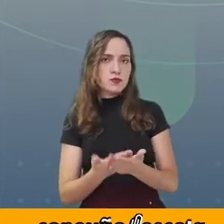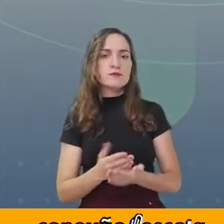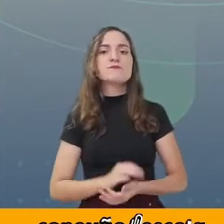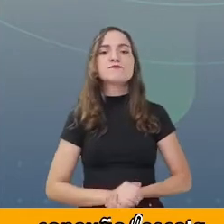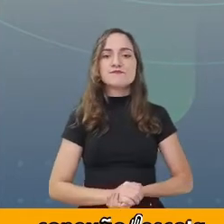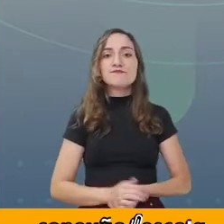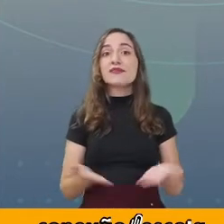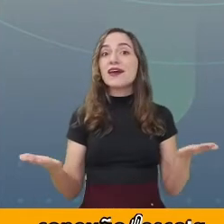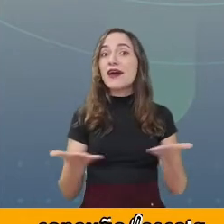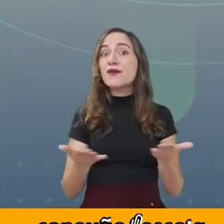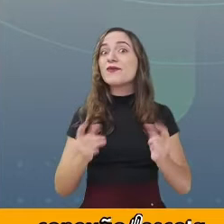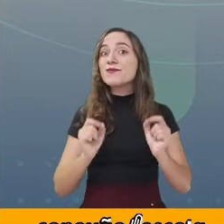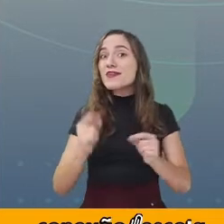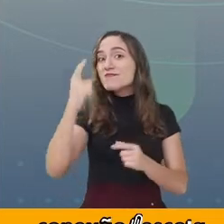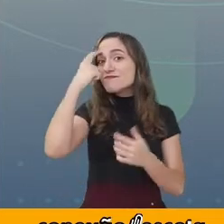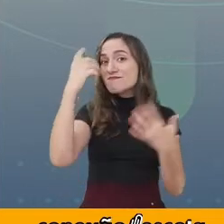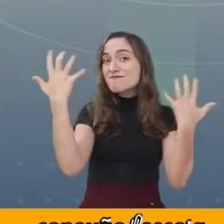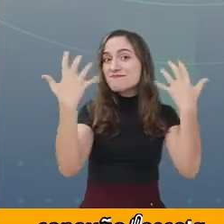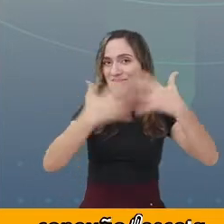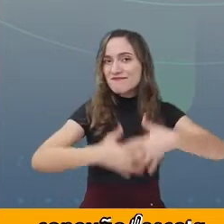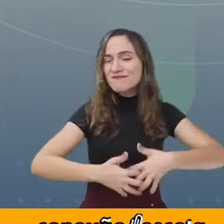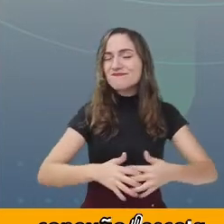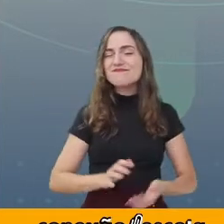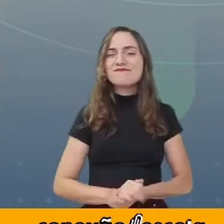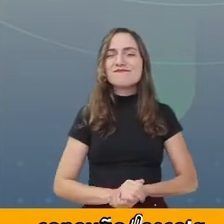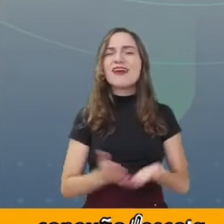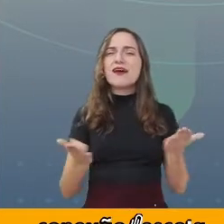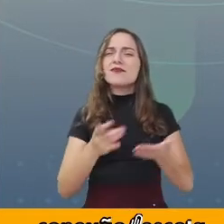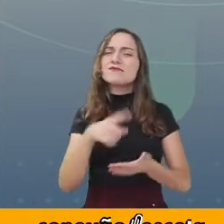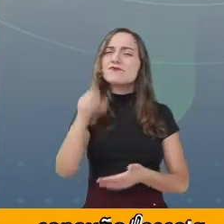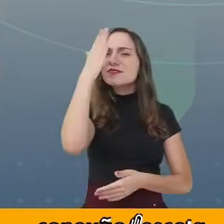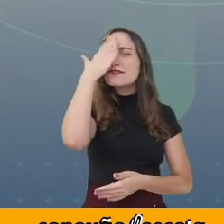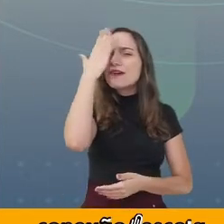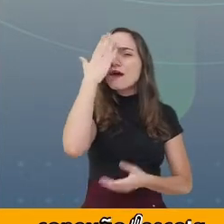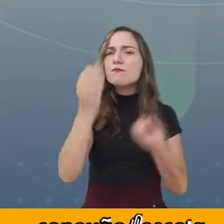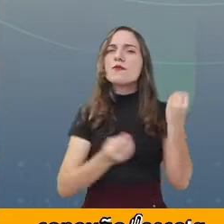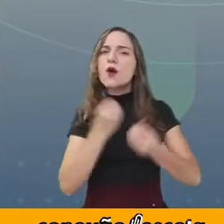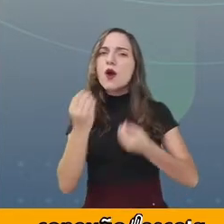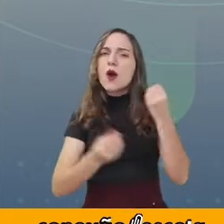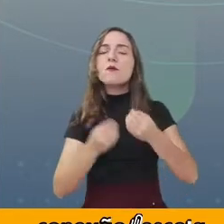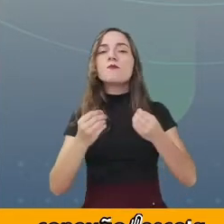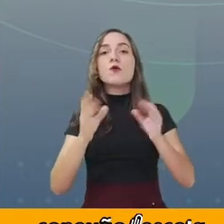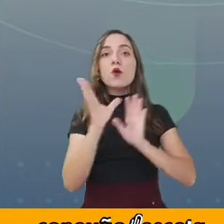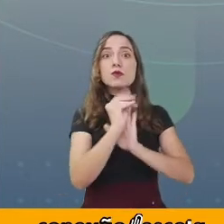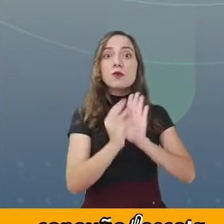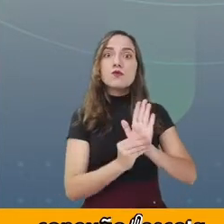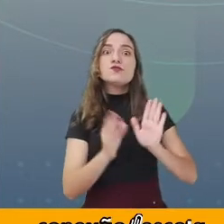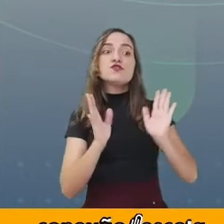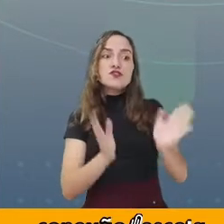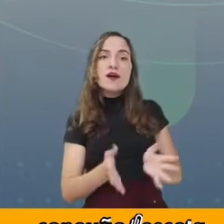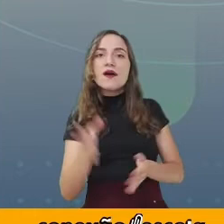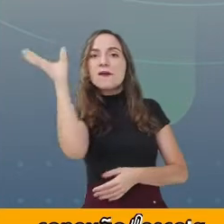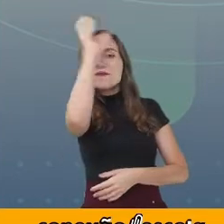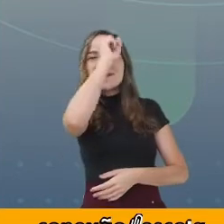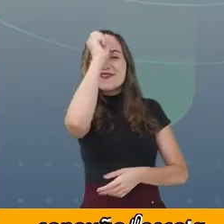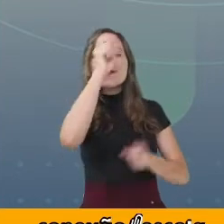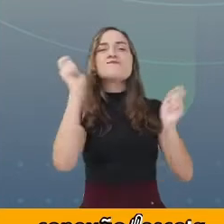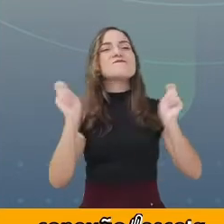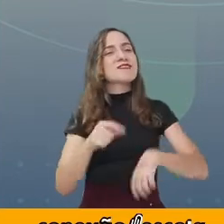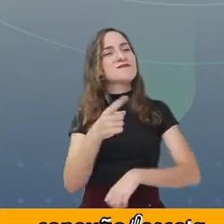Chegou a hora da nossa ação reflexiva. Agora que você sabe um pouco mais sobre esse conteúdo, chegou a hora